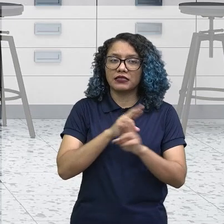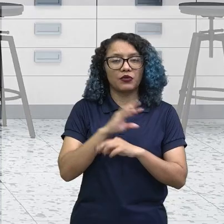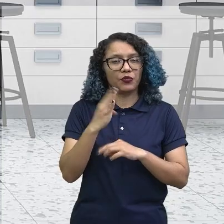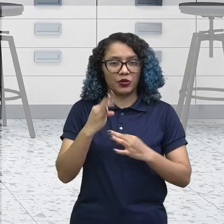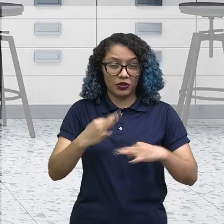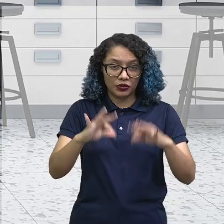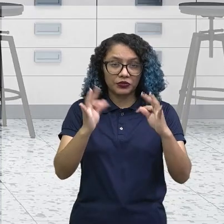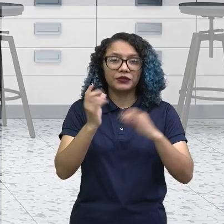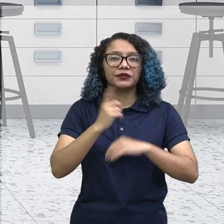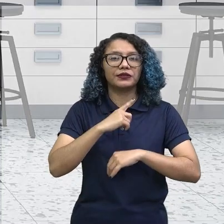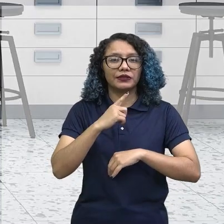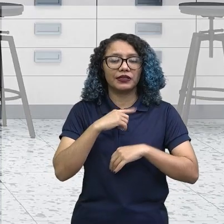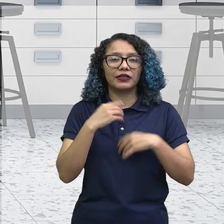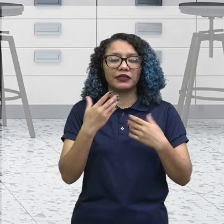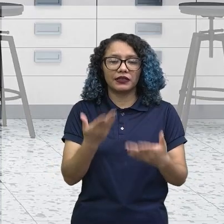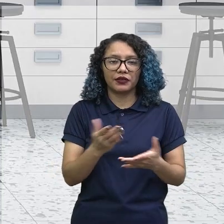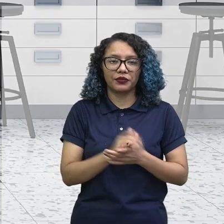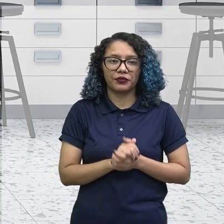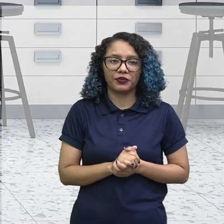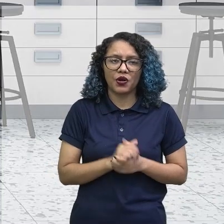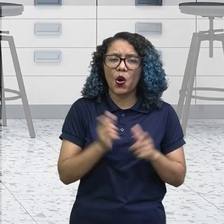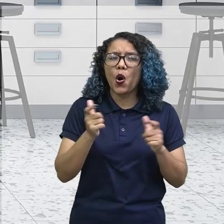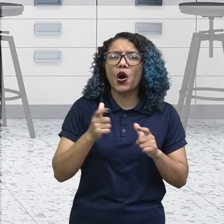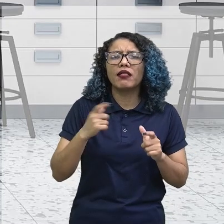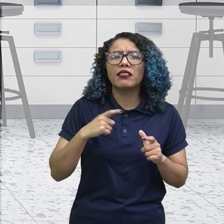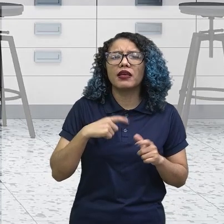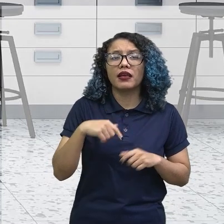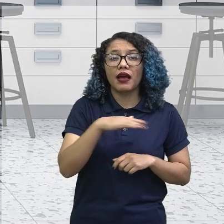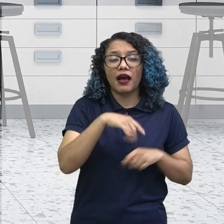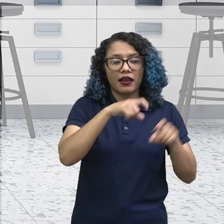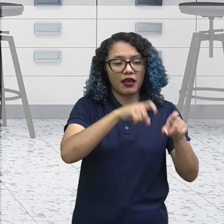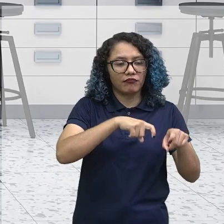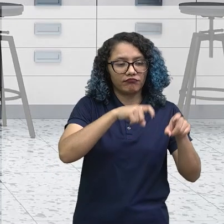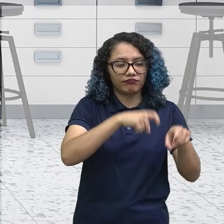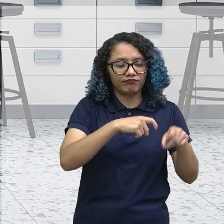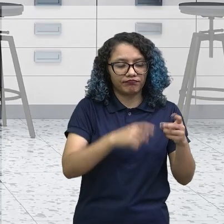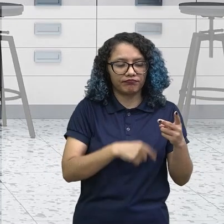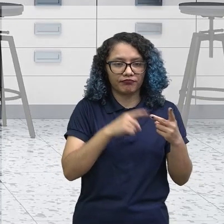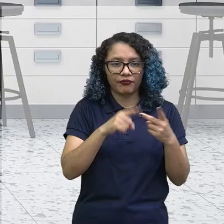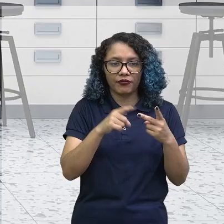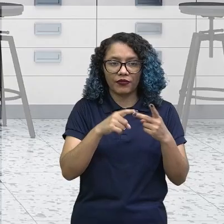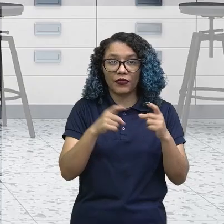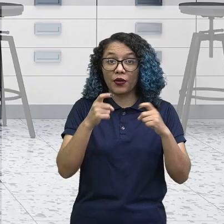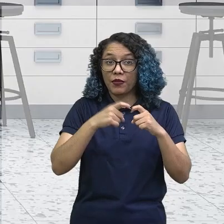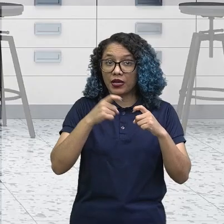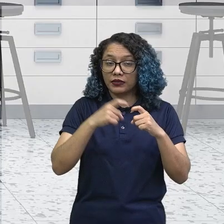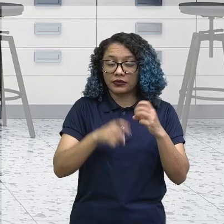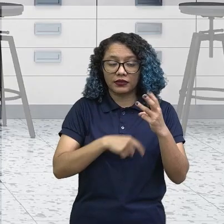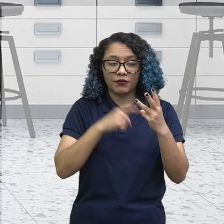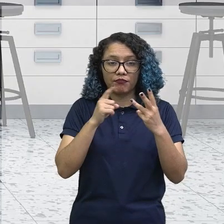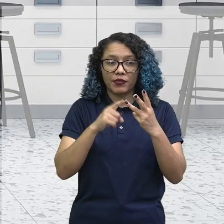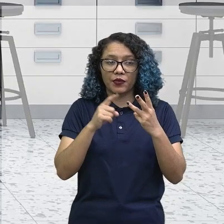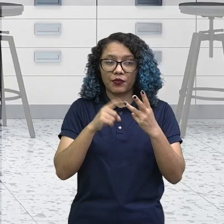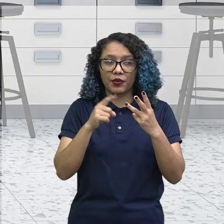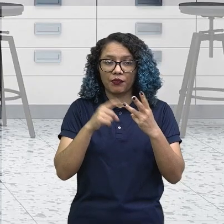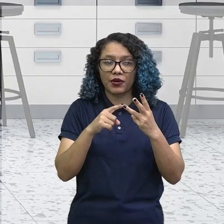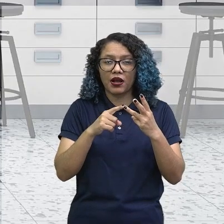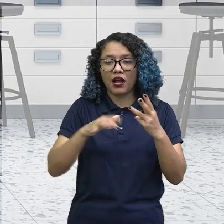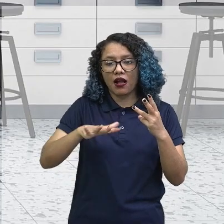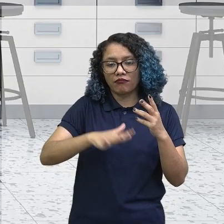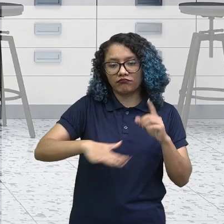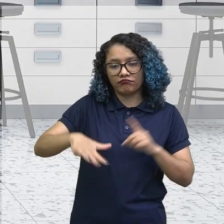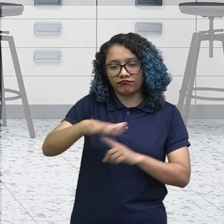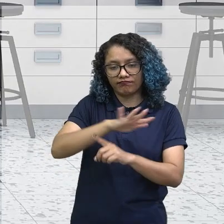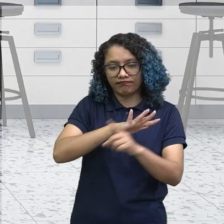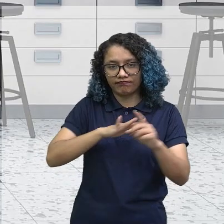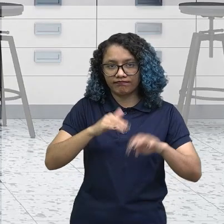Então, a biotecnologia a gente vai encontrar na agricultura, vai encontrar na medicina, vai encontrar no meio